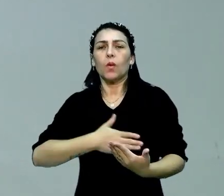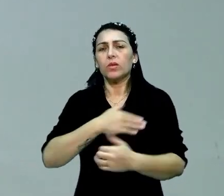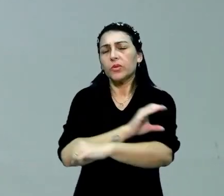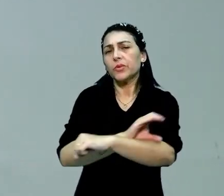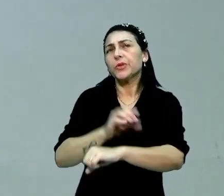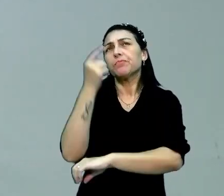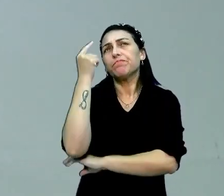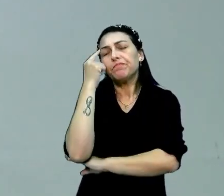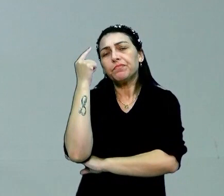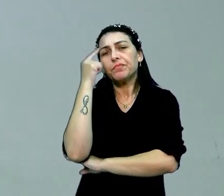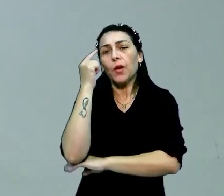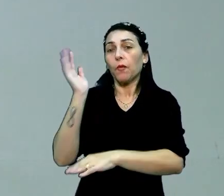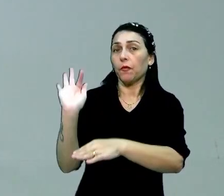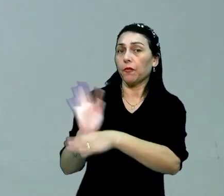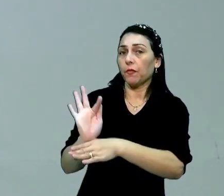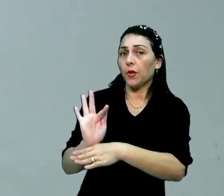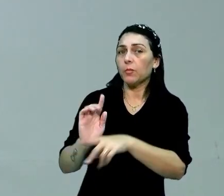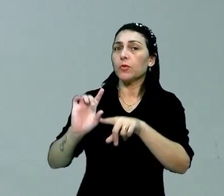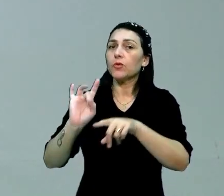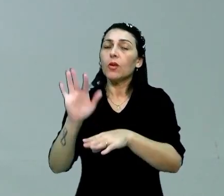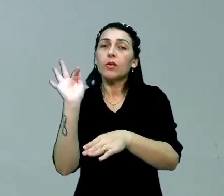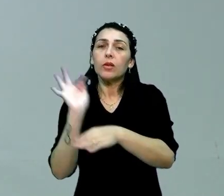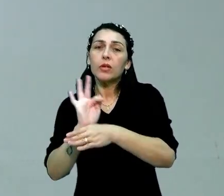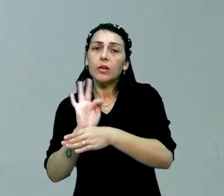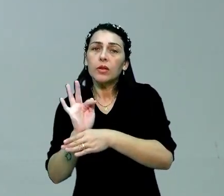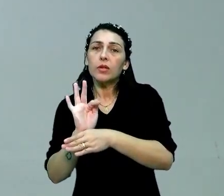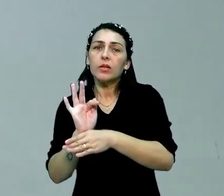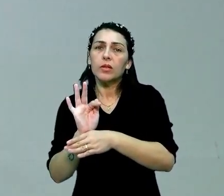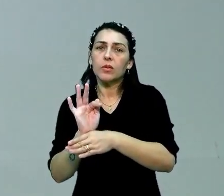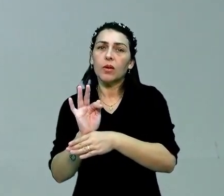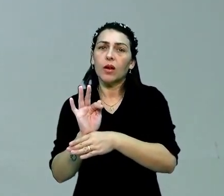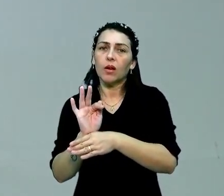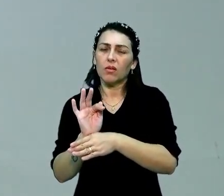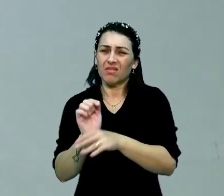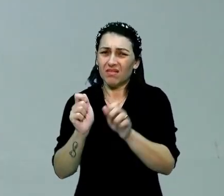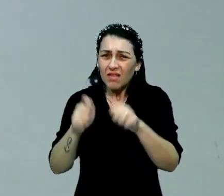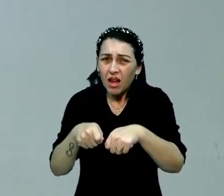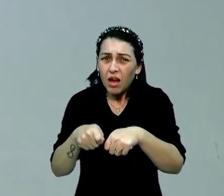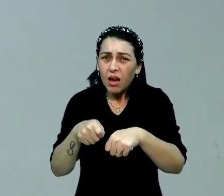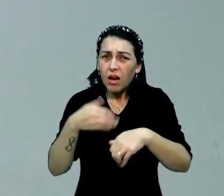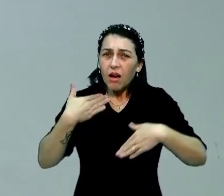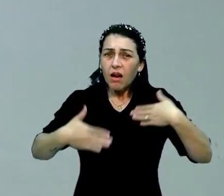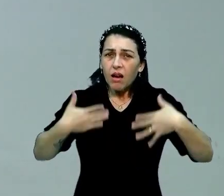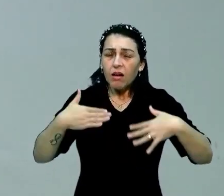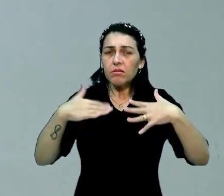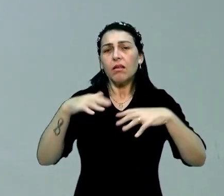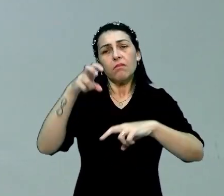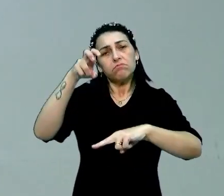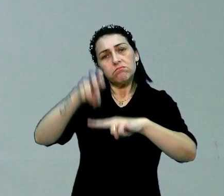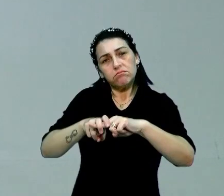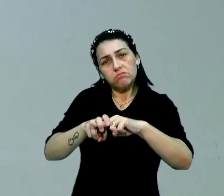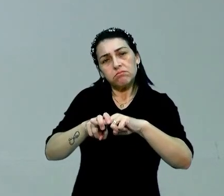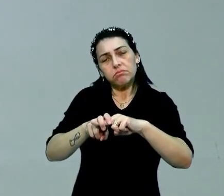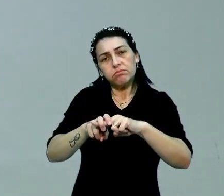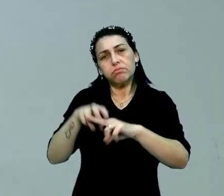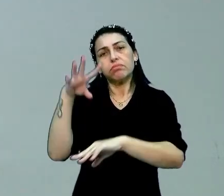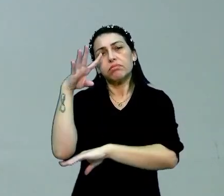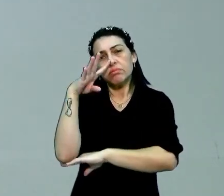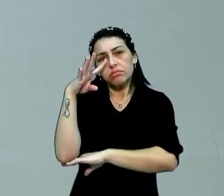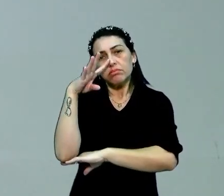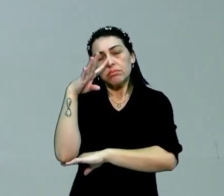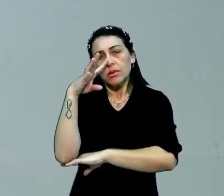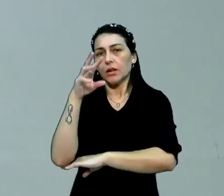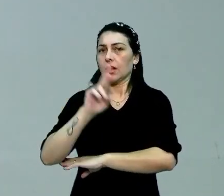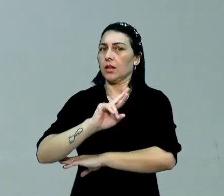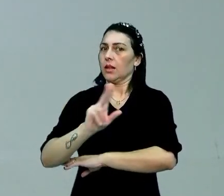deixa eu pensar, um filme. Só que esse filme bota o seu corpo em movimento? Não, eu fico sentado no sofá assistindo.